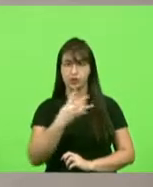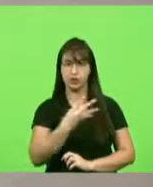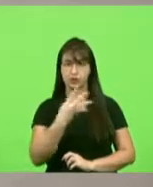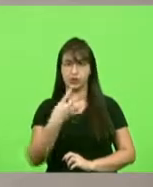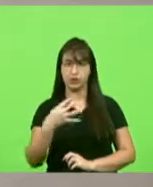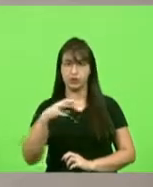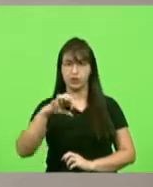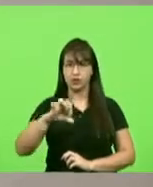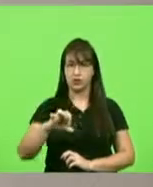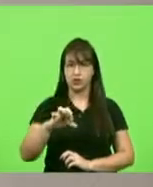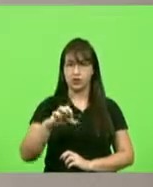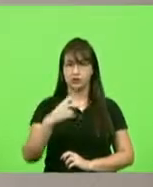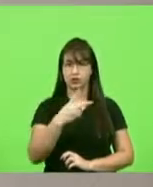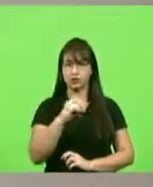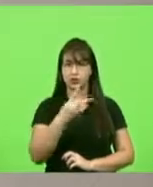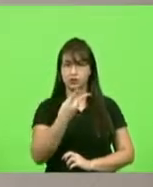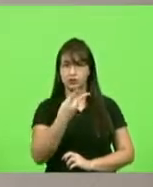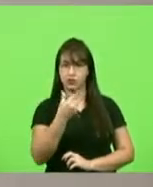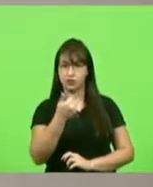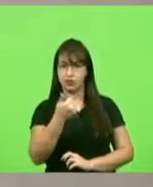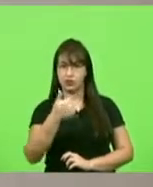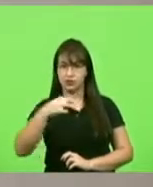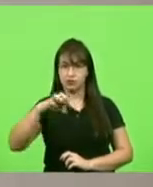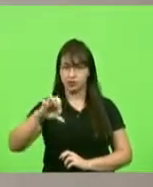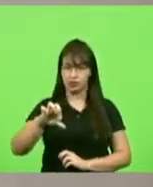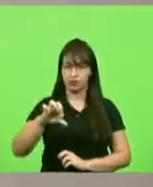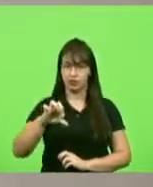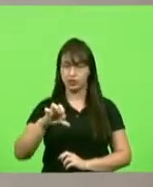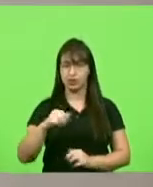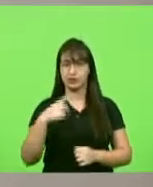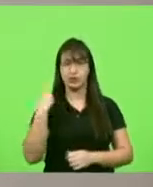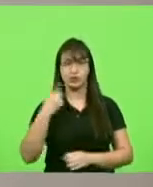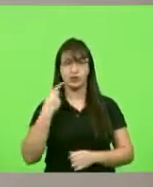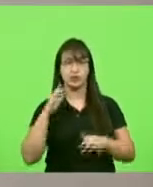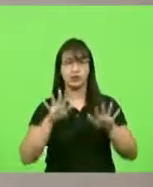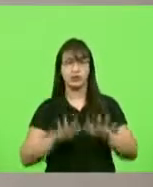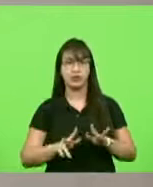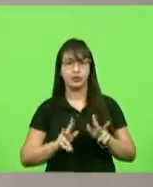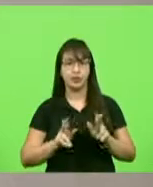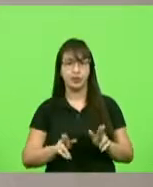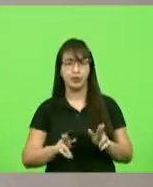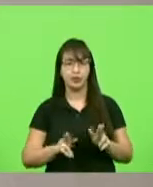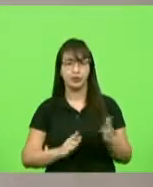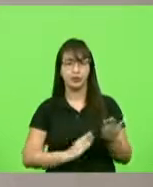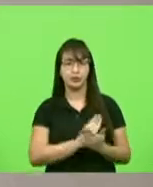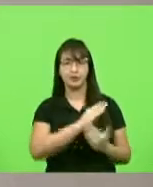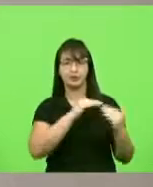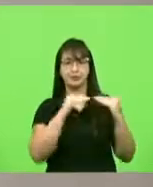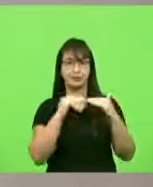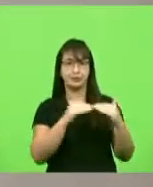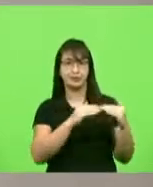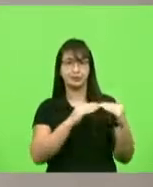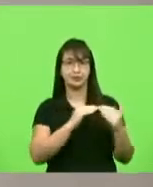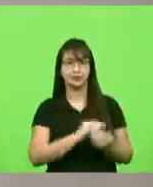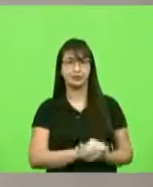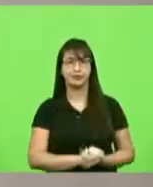de 2019. Deputados que aprovam, permaneçam como se encontram. Aprovado por